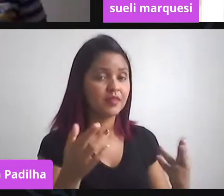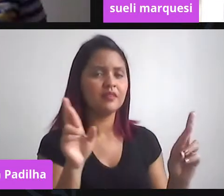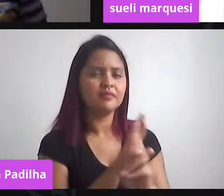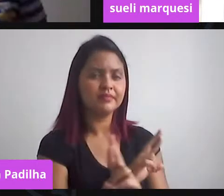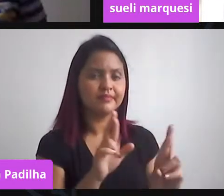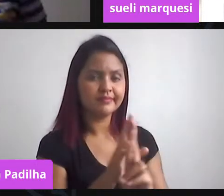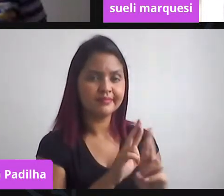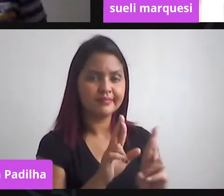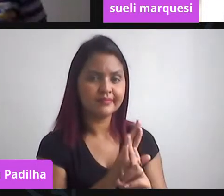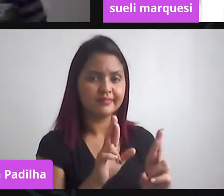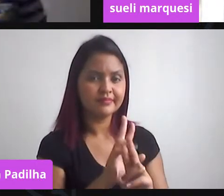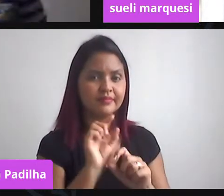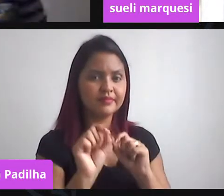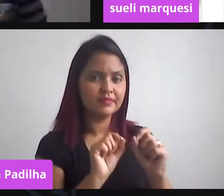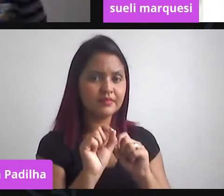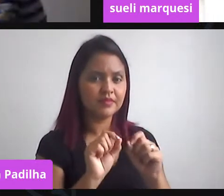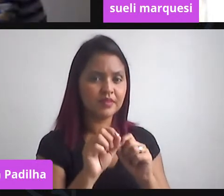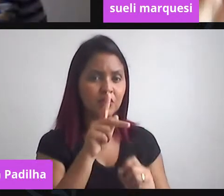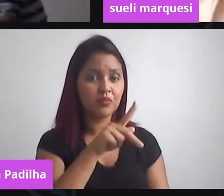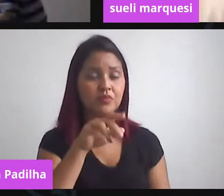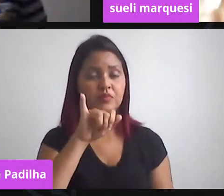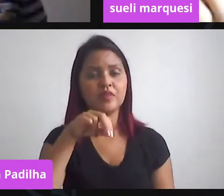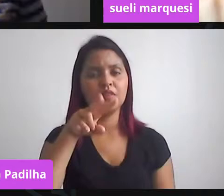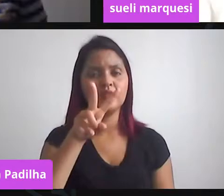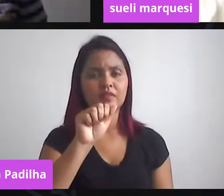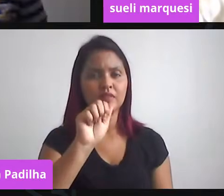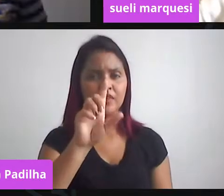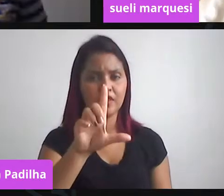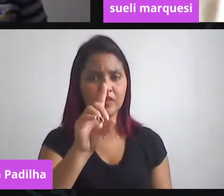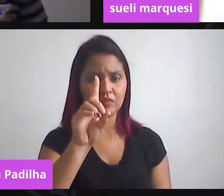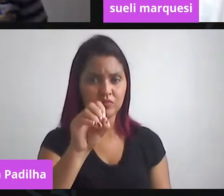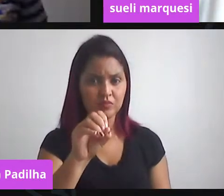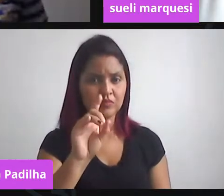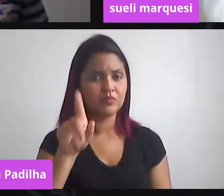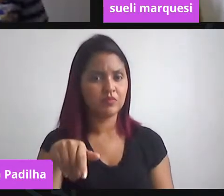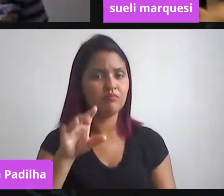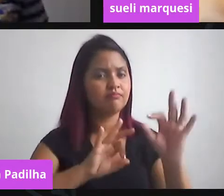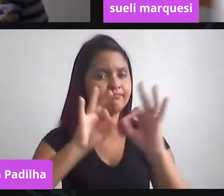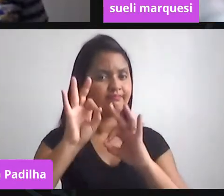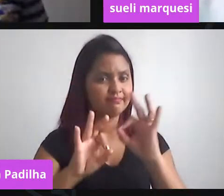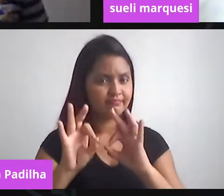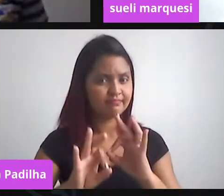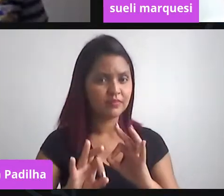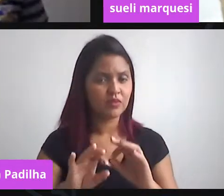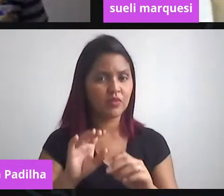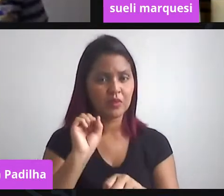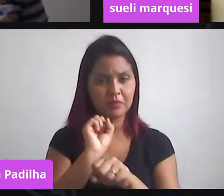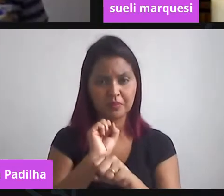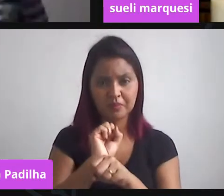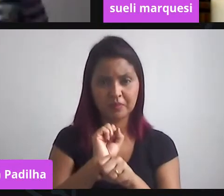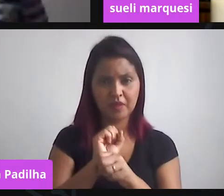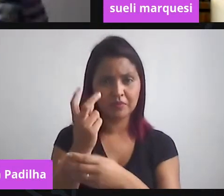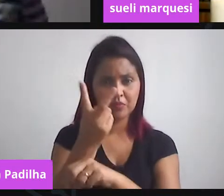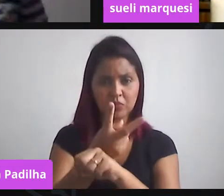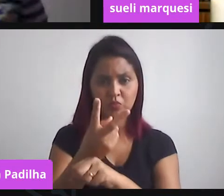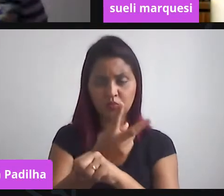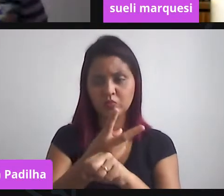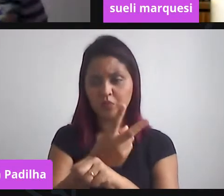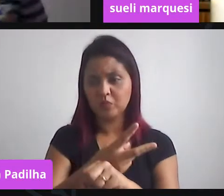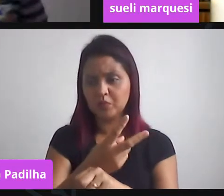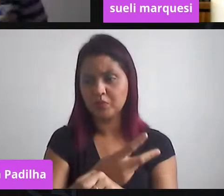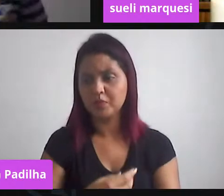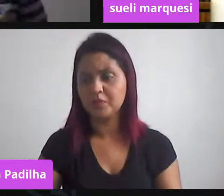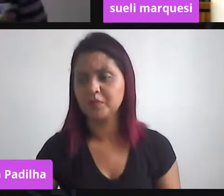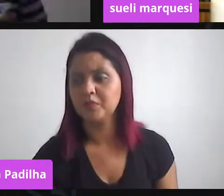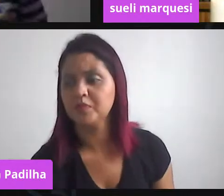do professor Rivaldo Capistrano, organizado pelo professor Rivaldo Capistrano, professora Amanda. Eu